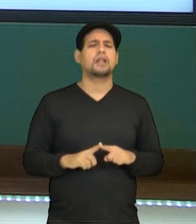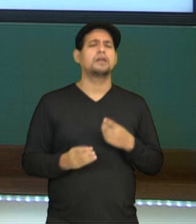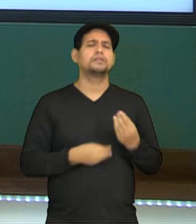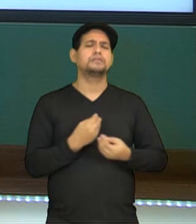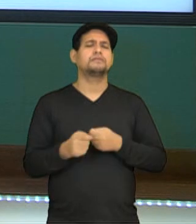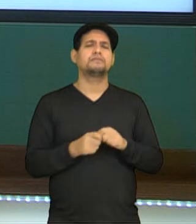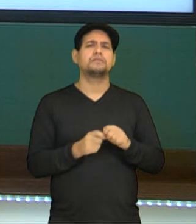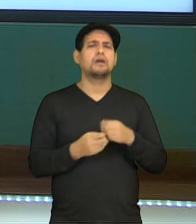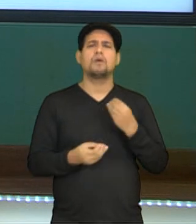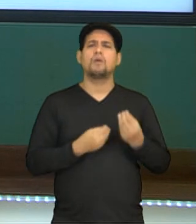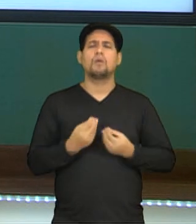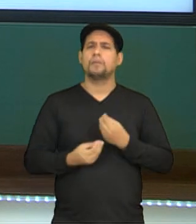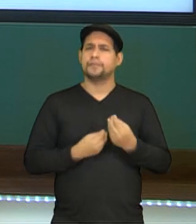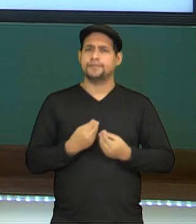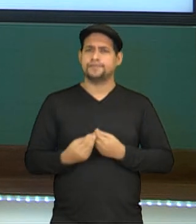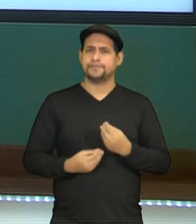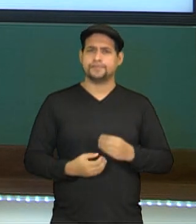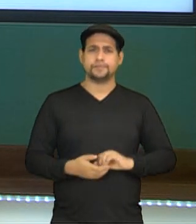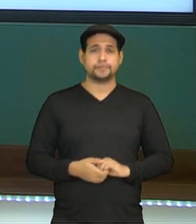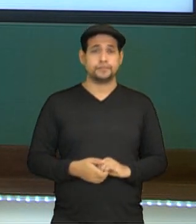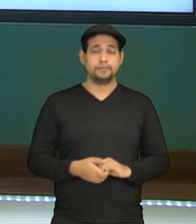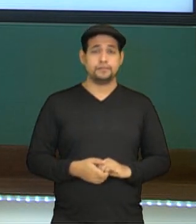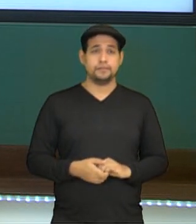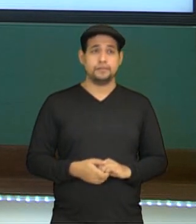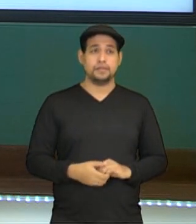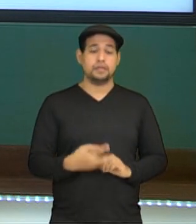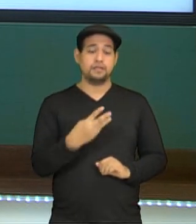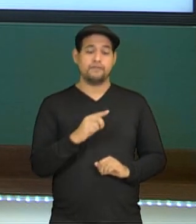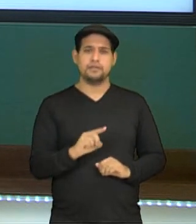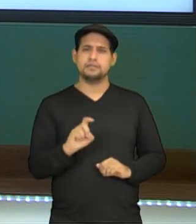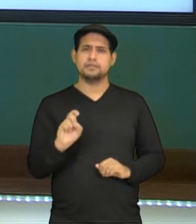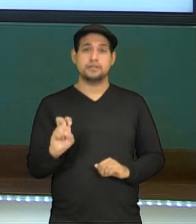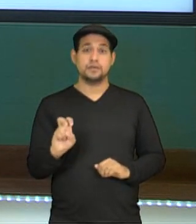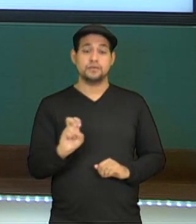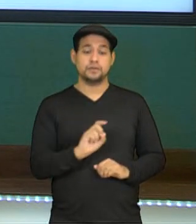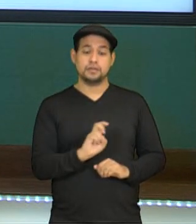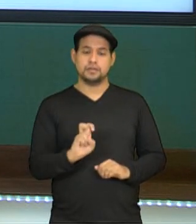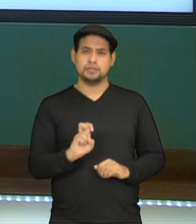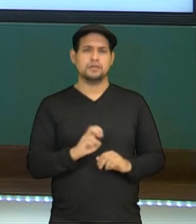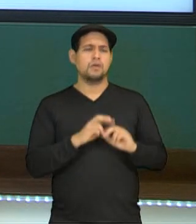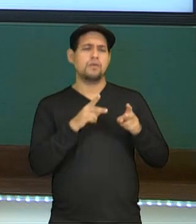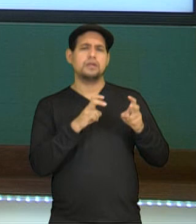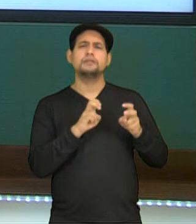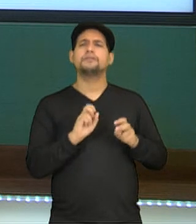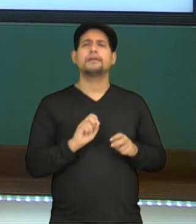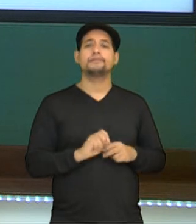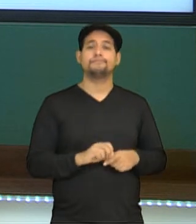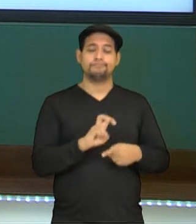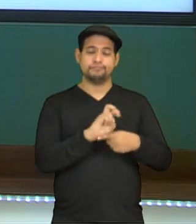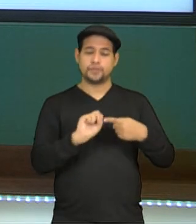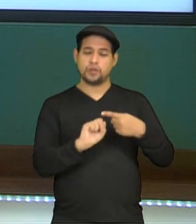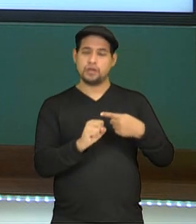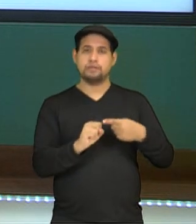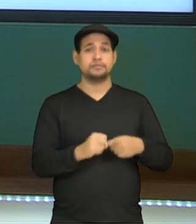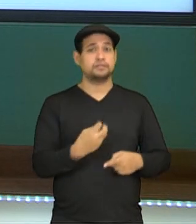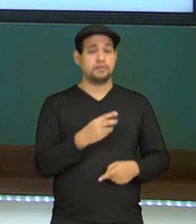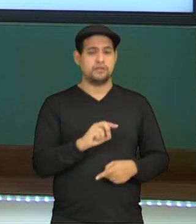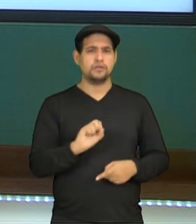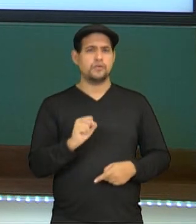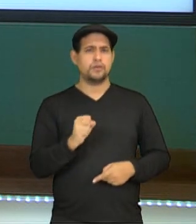gente pode fazer aqui? Né? Ó, 3 vezes 5, 15. Olhando lá para 5 oitavos, né? 3 vezes